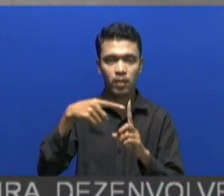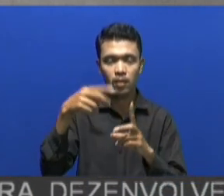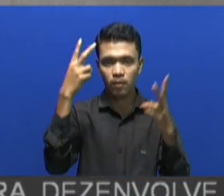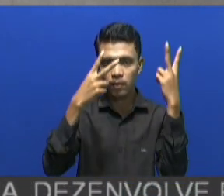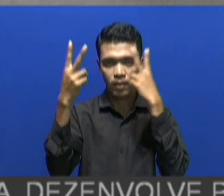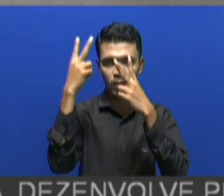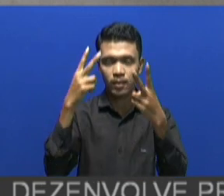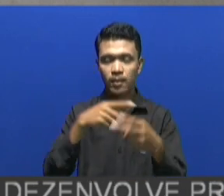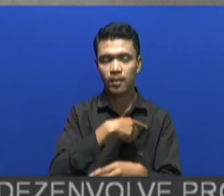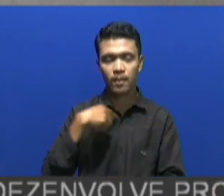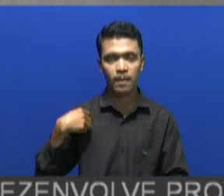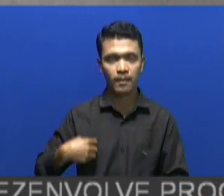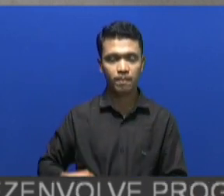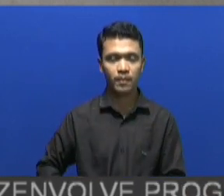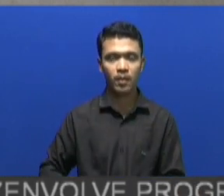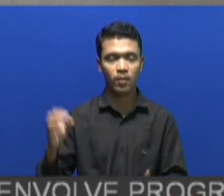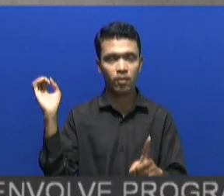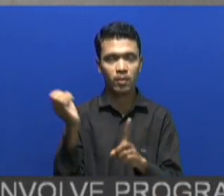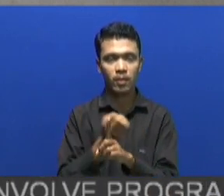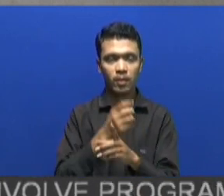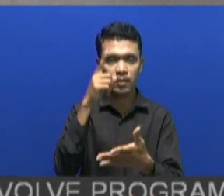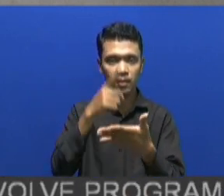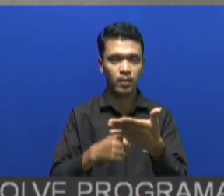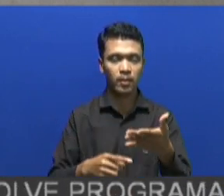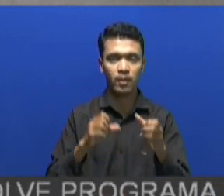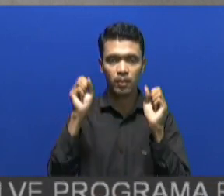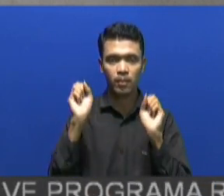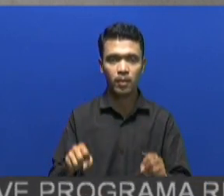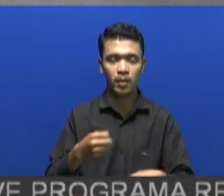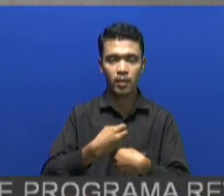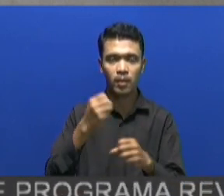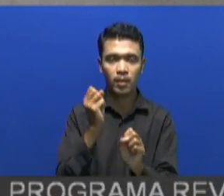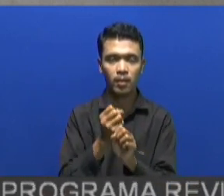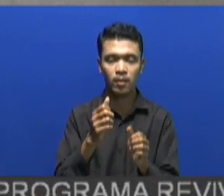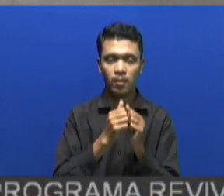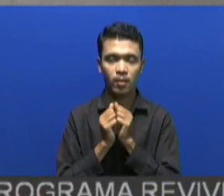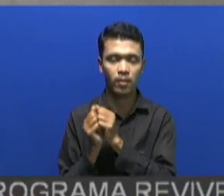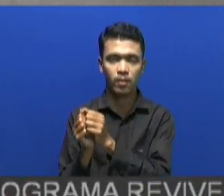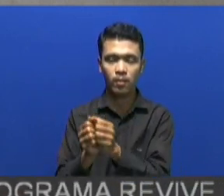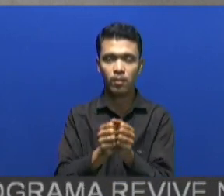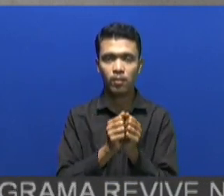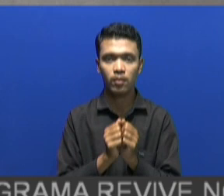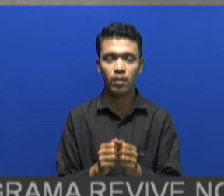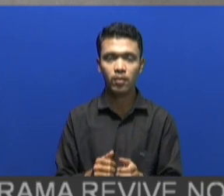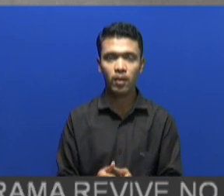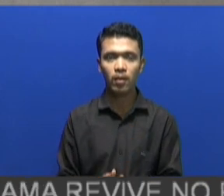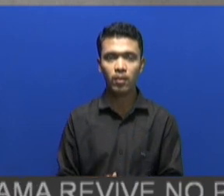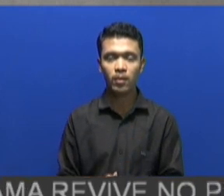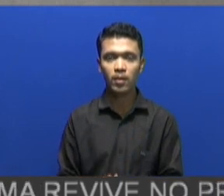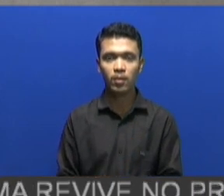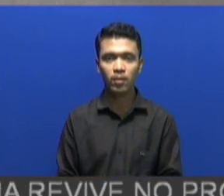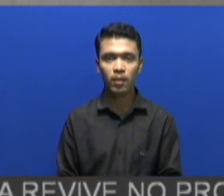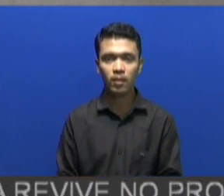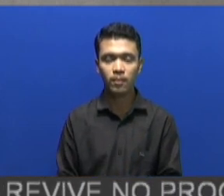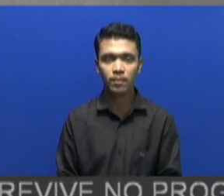tá oportunidade de sair da Macabele Halo Hamutu e a Timor-Leste, onde tudo Timor-Leste, a tu Timor-Leste bele diversifica a